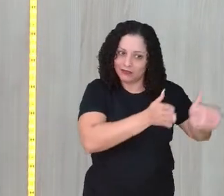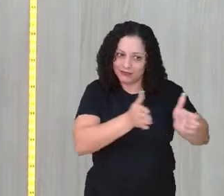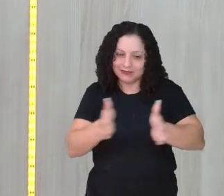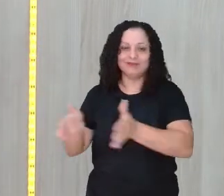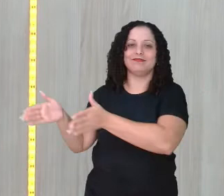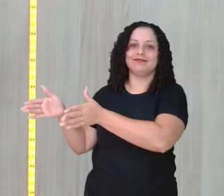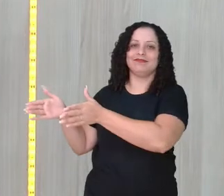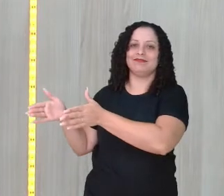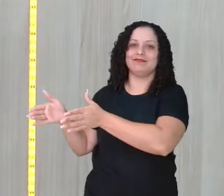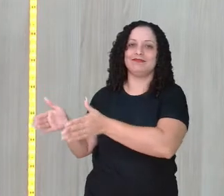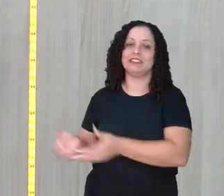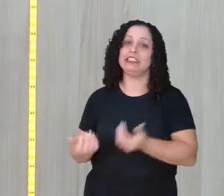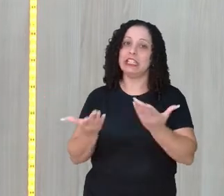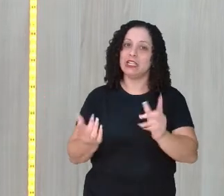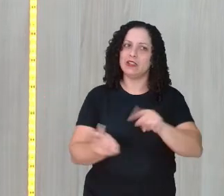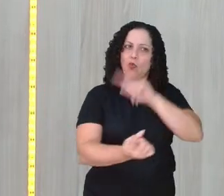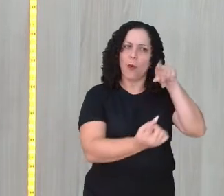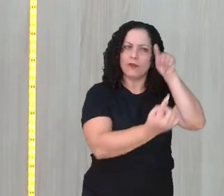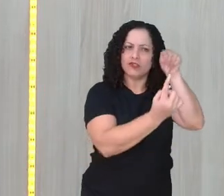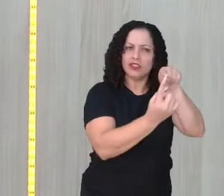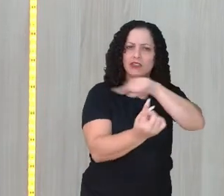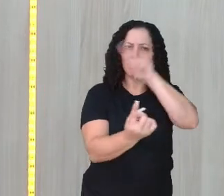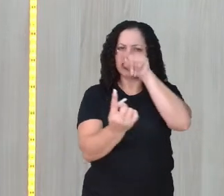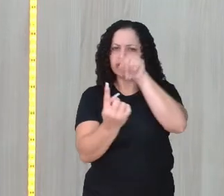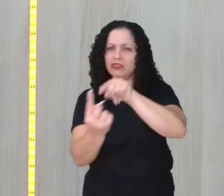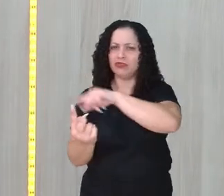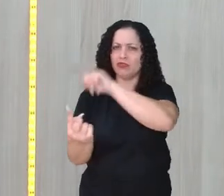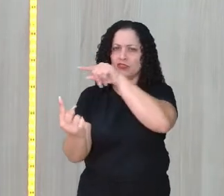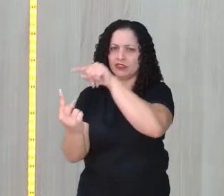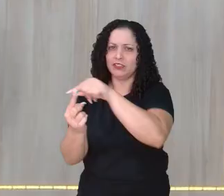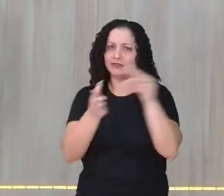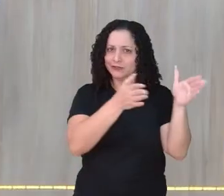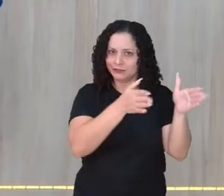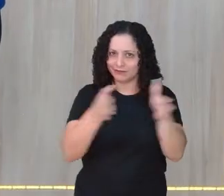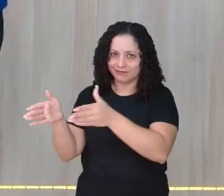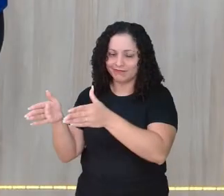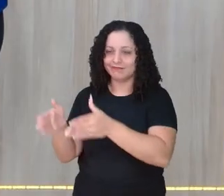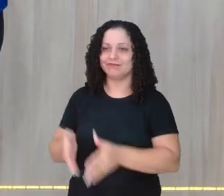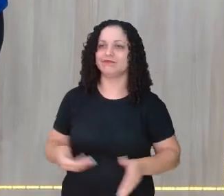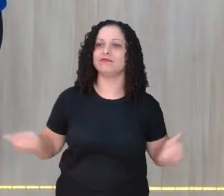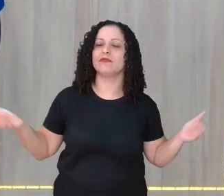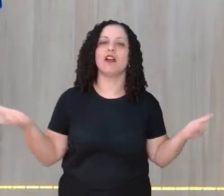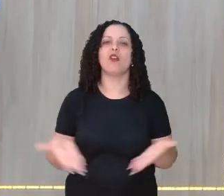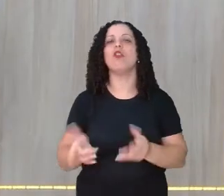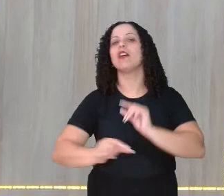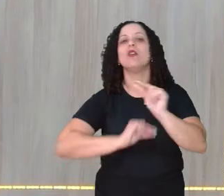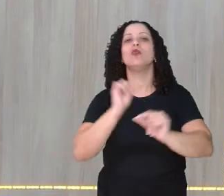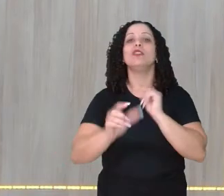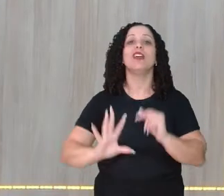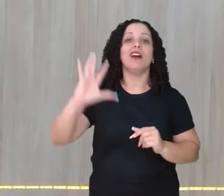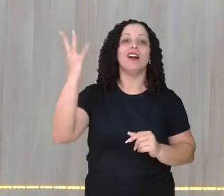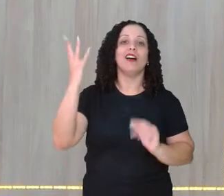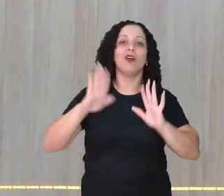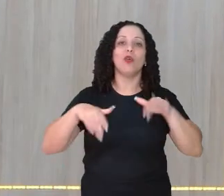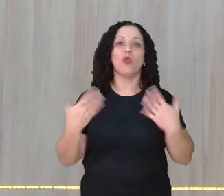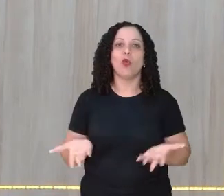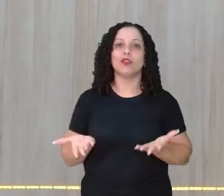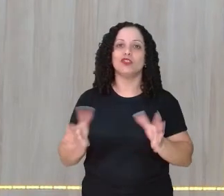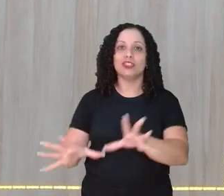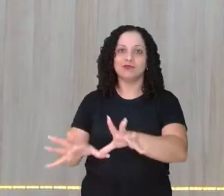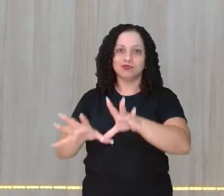Né? Uhum. Que aí seriam esses objetivos. Exatamente. E o que é que a gente faz quando a gente se apropria